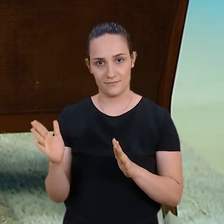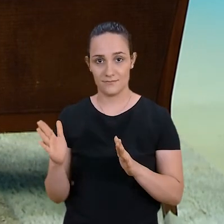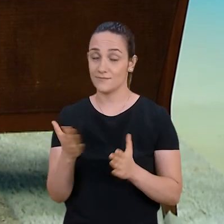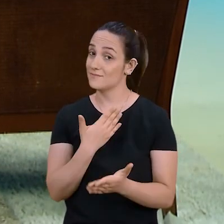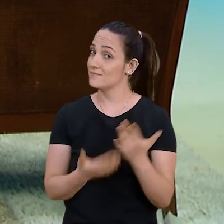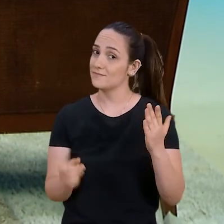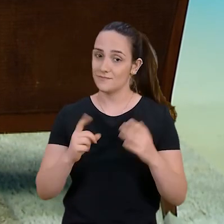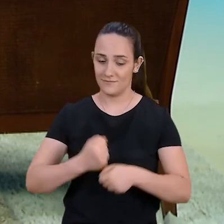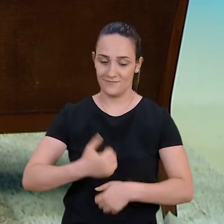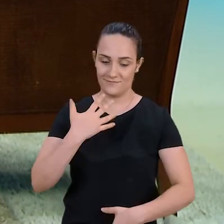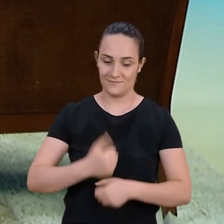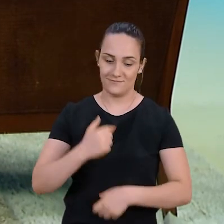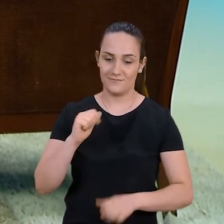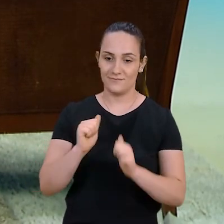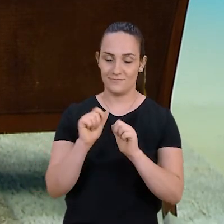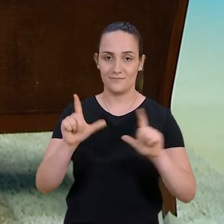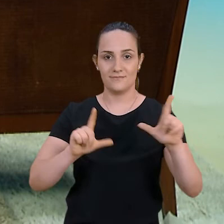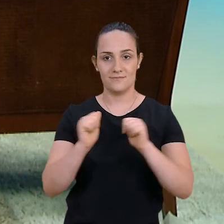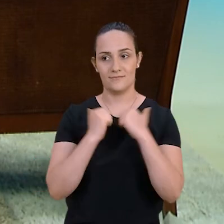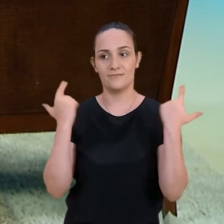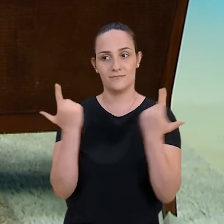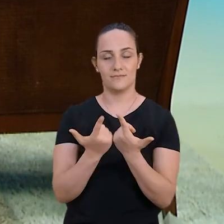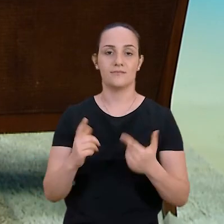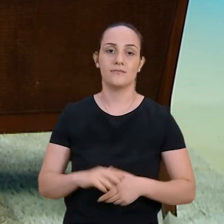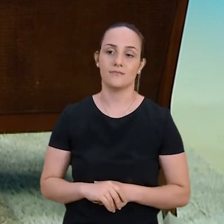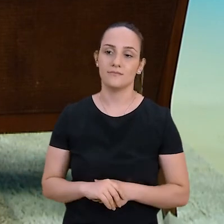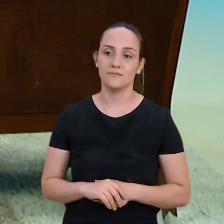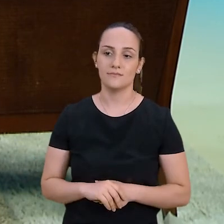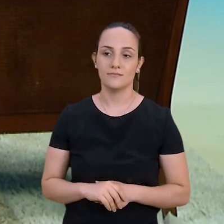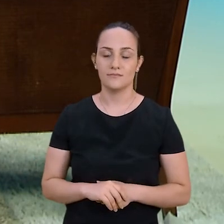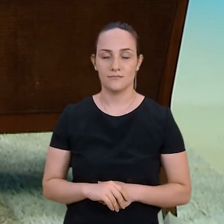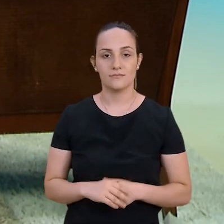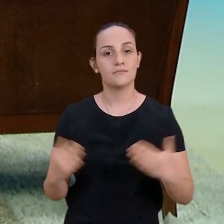a programação da TV Assembleia nas redes sociais e, é